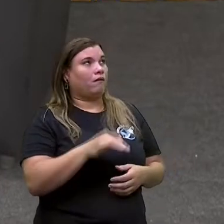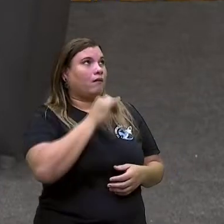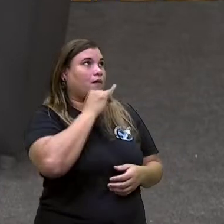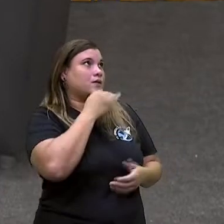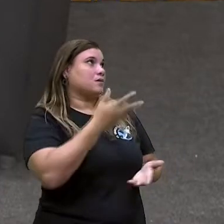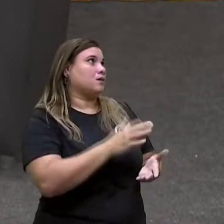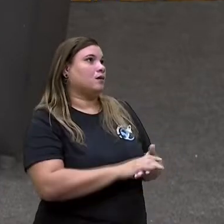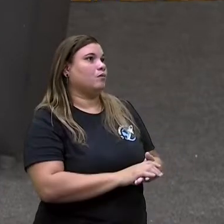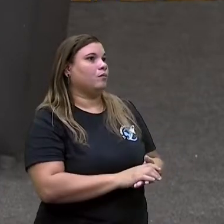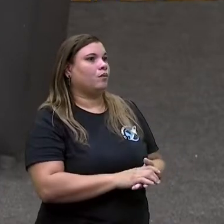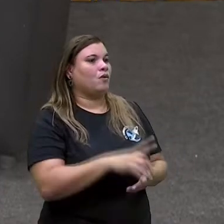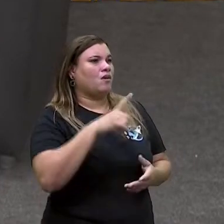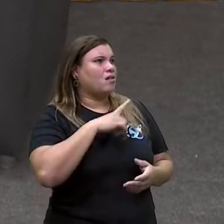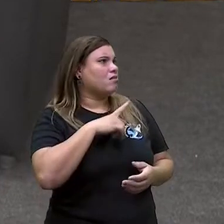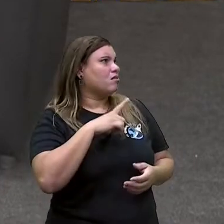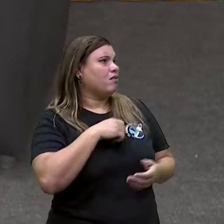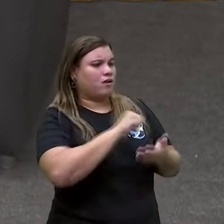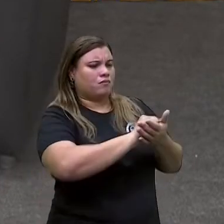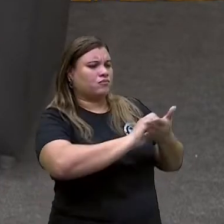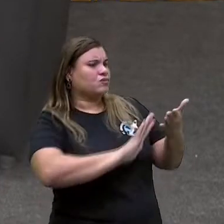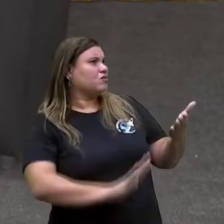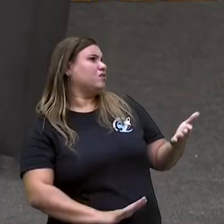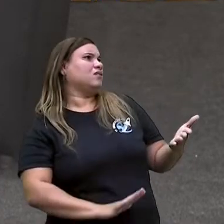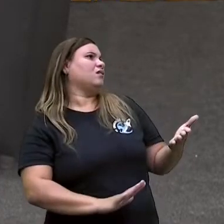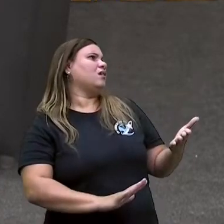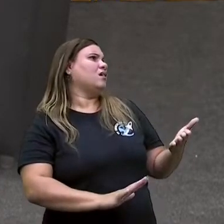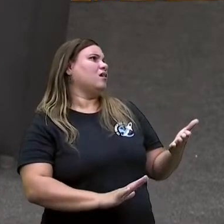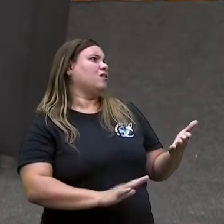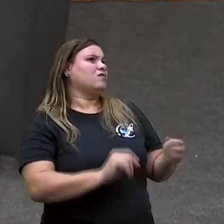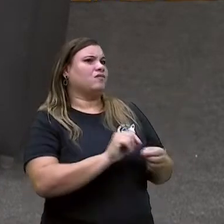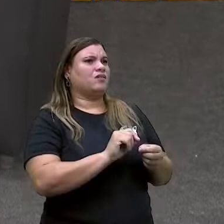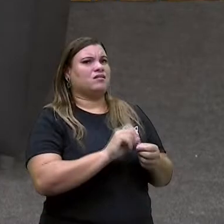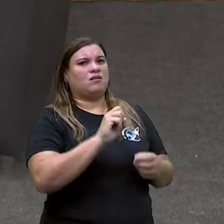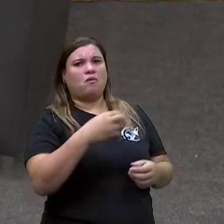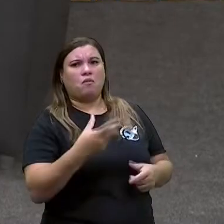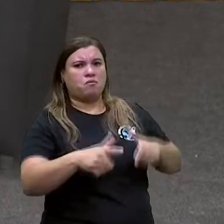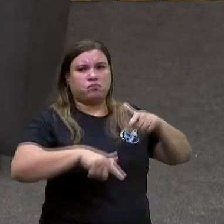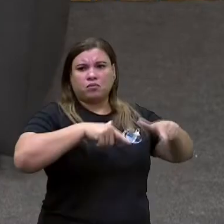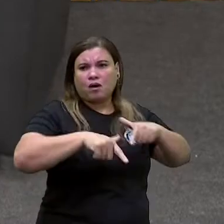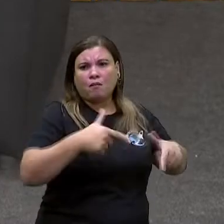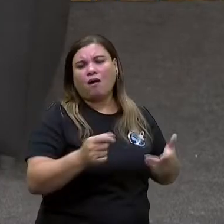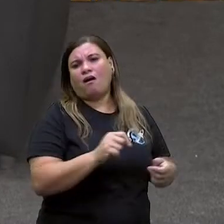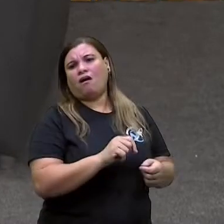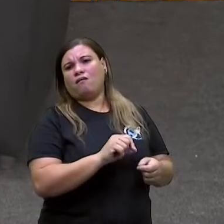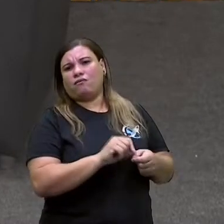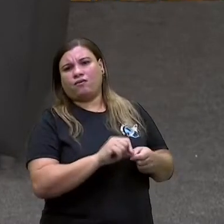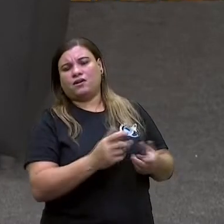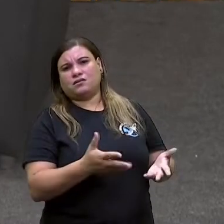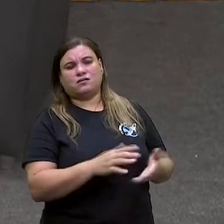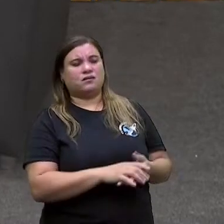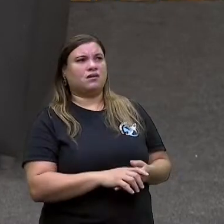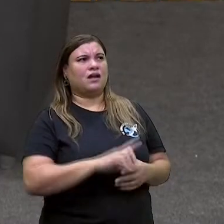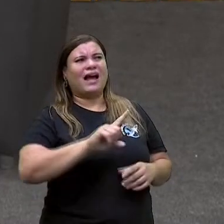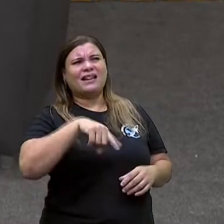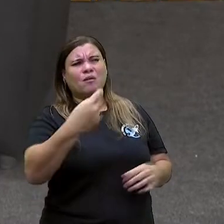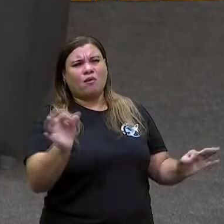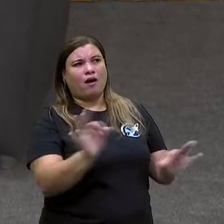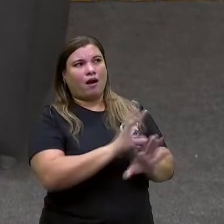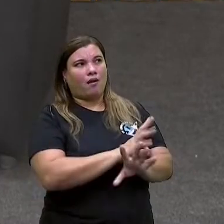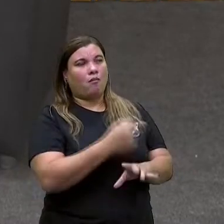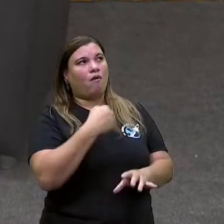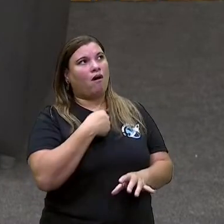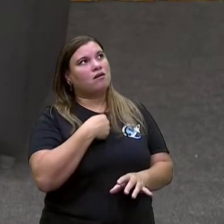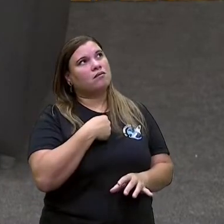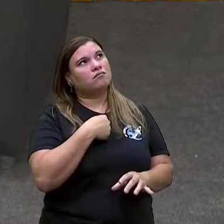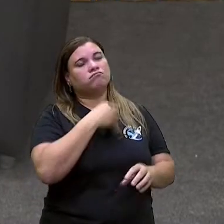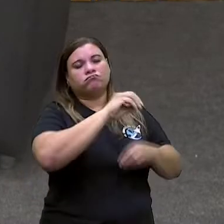um presente. Sei lá, vou para um picolé, vou no shopping, vou passear, vou na casa de um amigo, vou sair um pouquinho, vou tomar um refrigerante, não sei. Eu